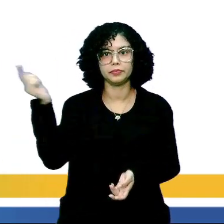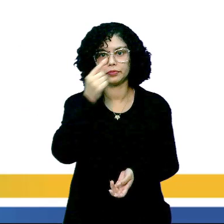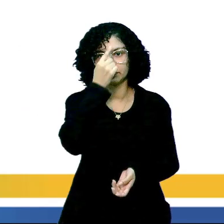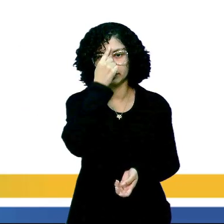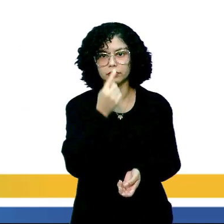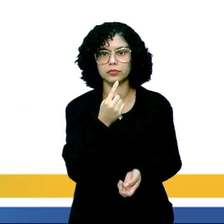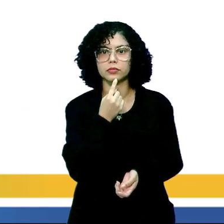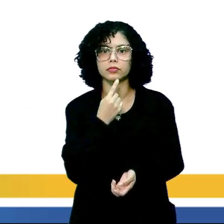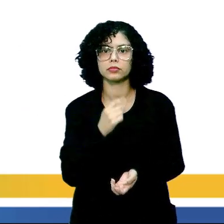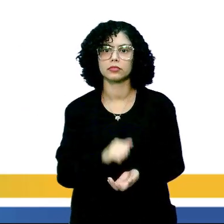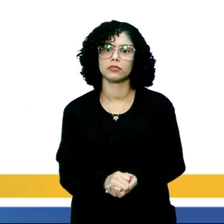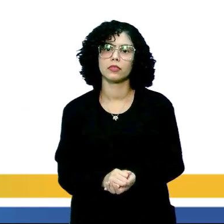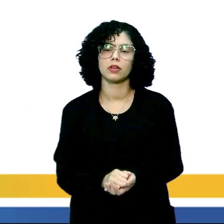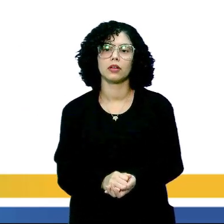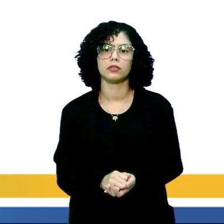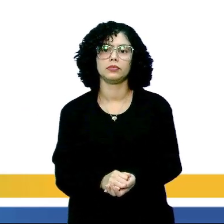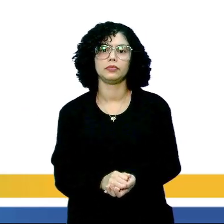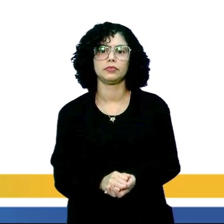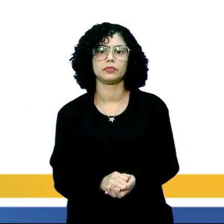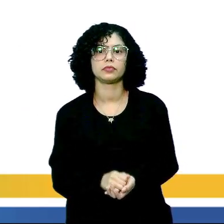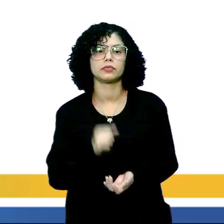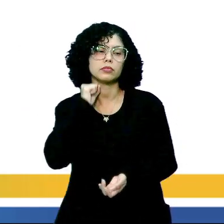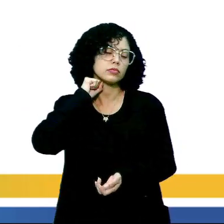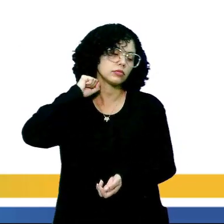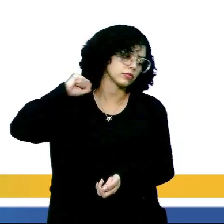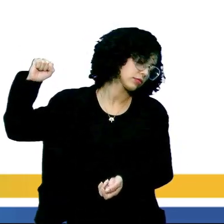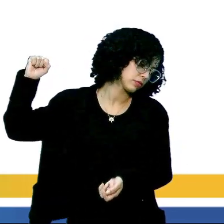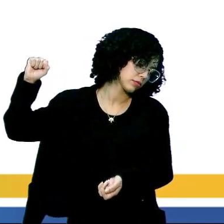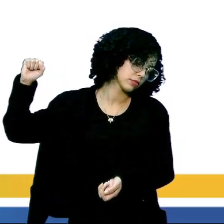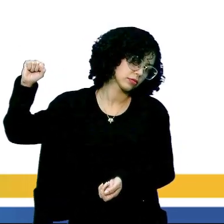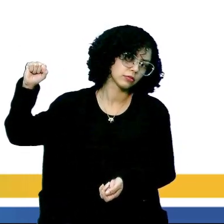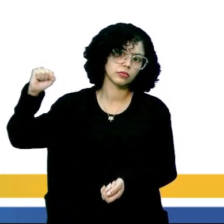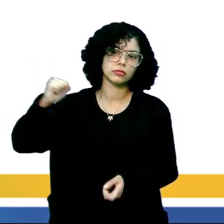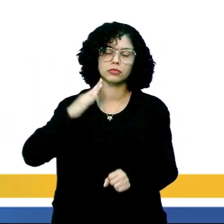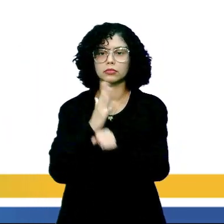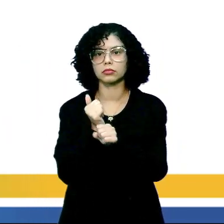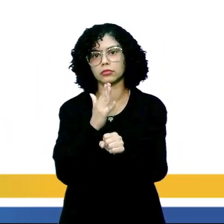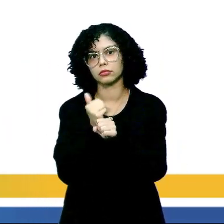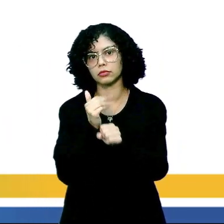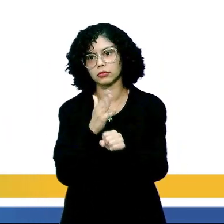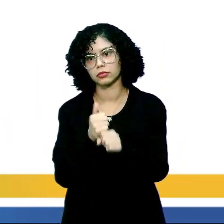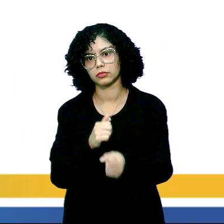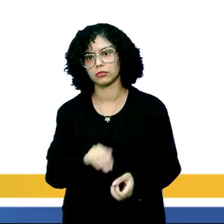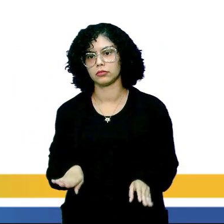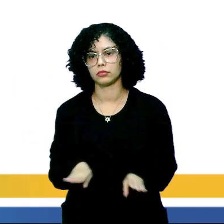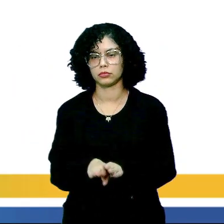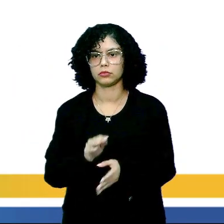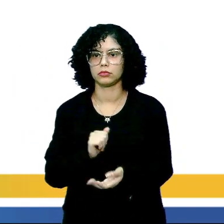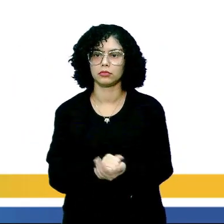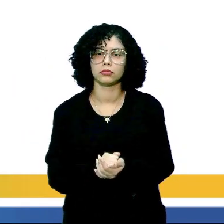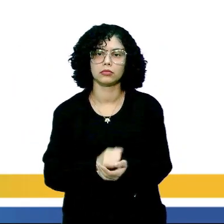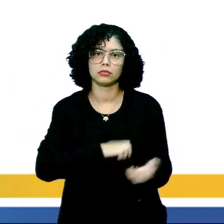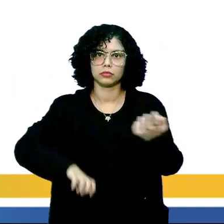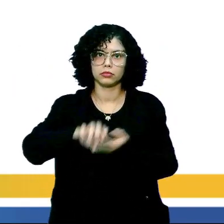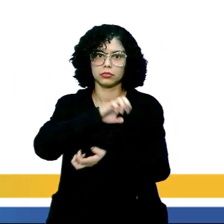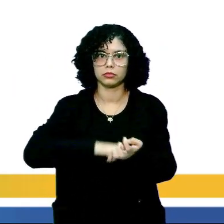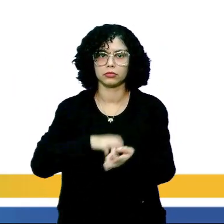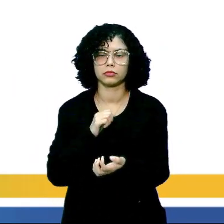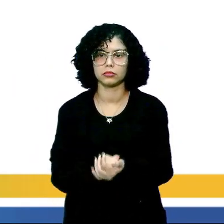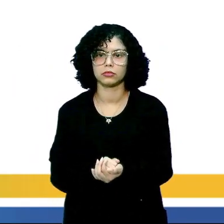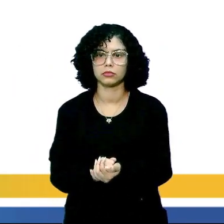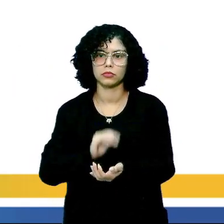na tela, né? E o enforcamento e esquartejamento dos mesmos. Essa revolta também foi chamada de Revolta